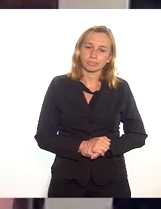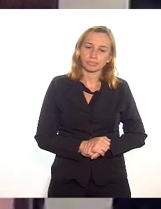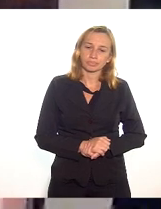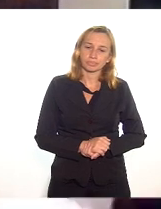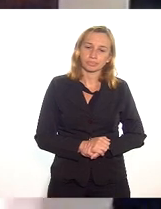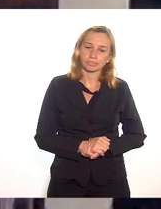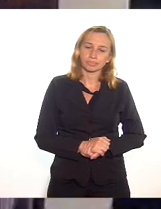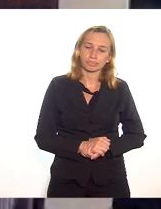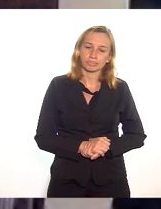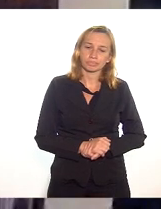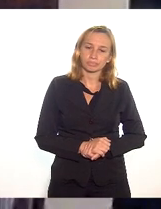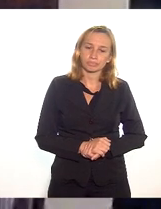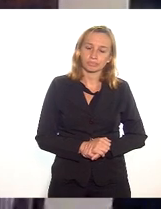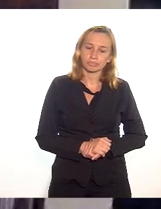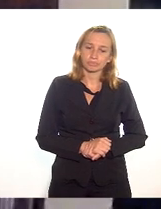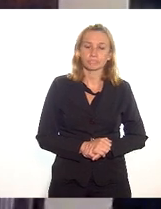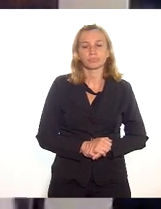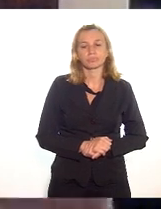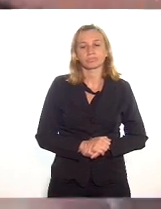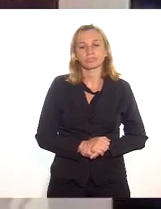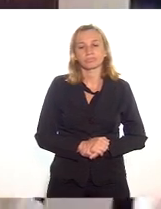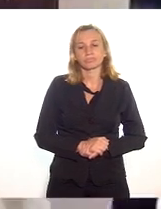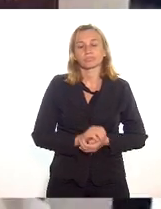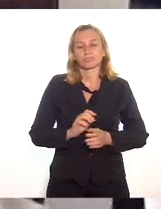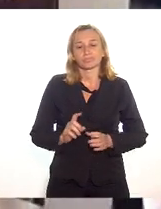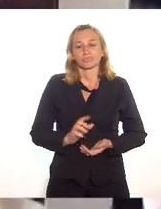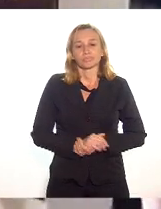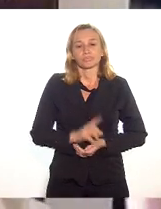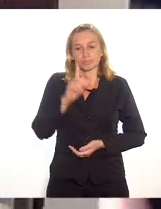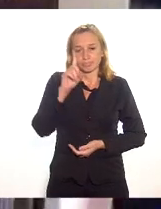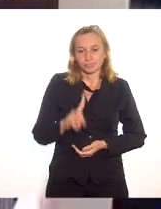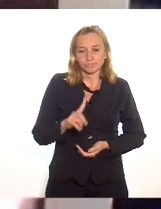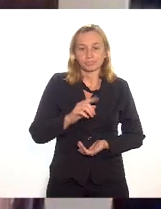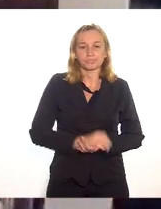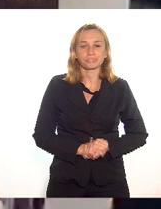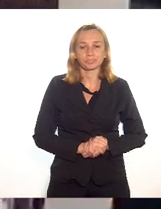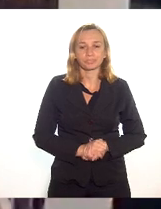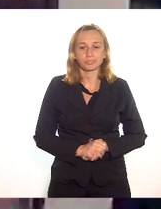subsídio esse que significa também a garantia de